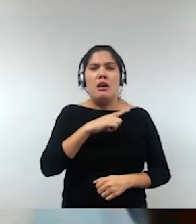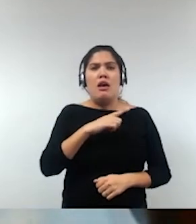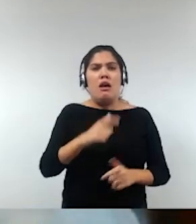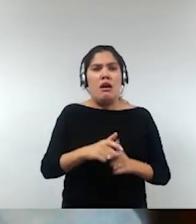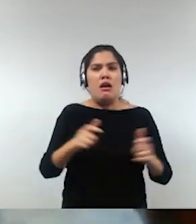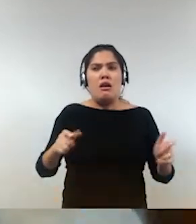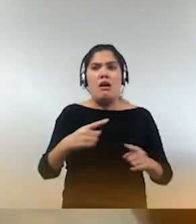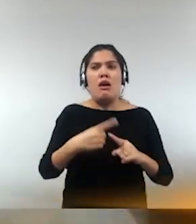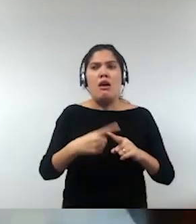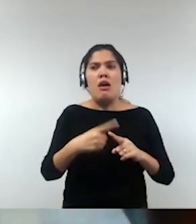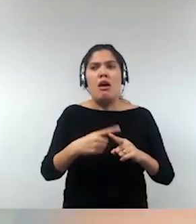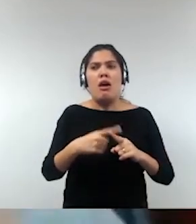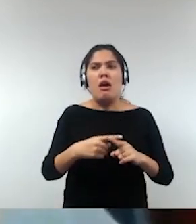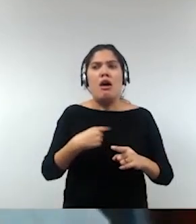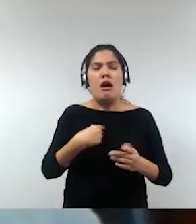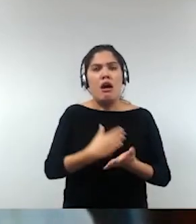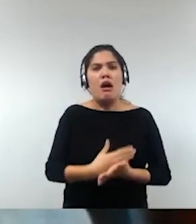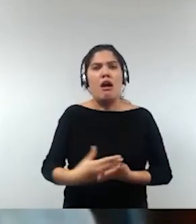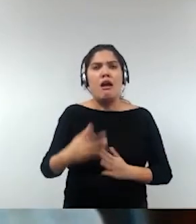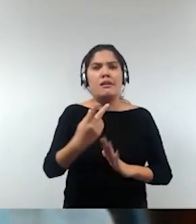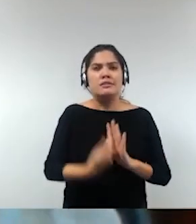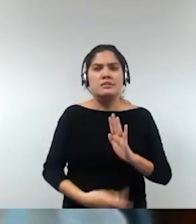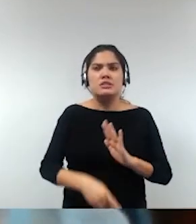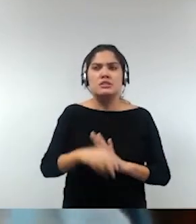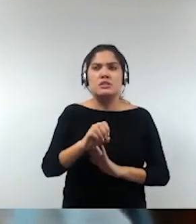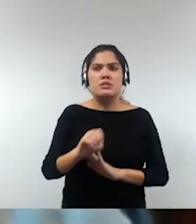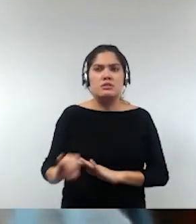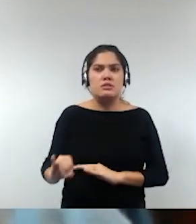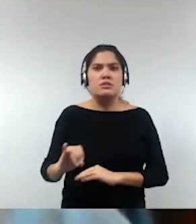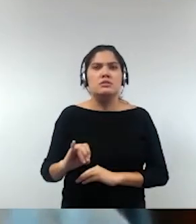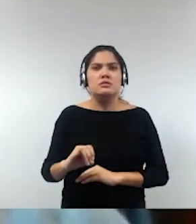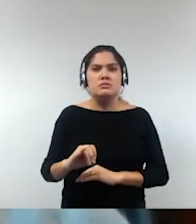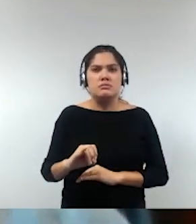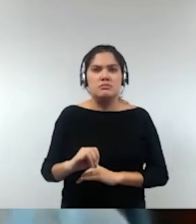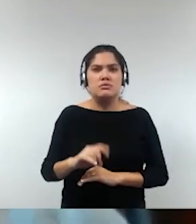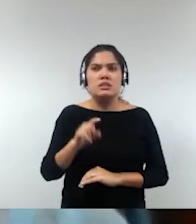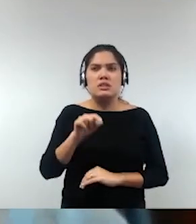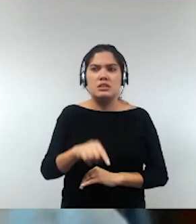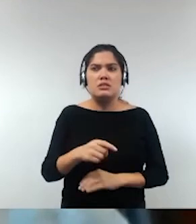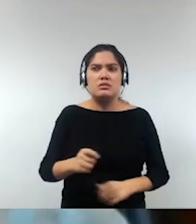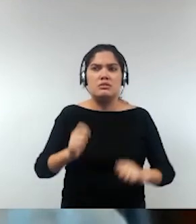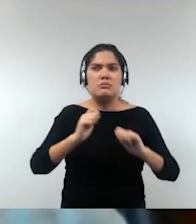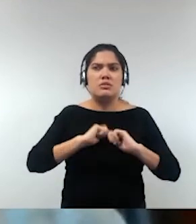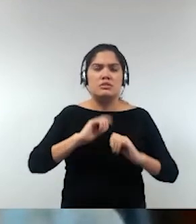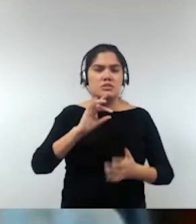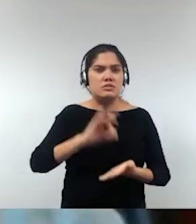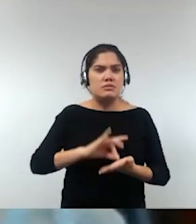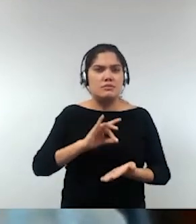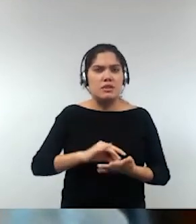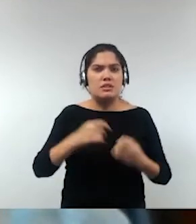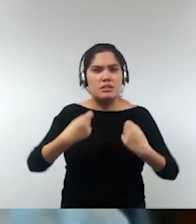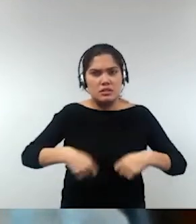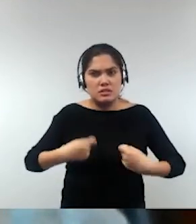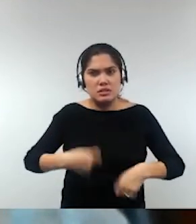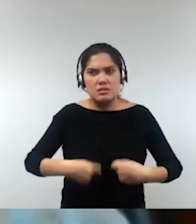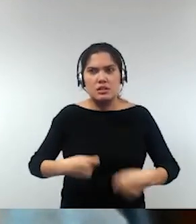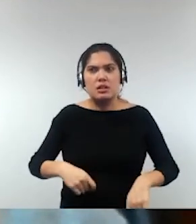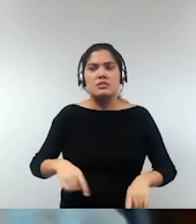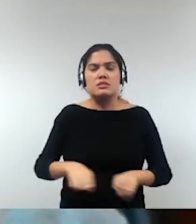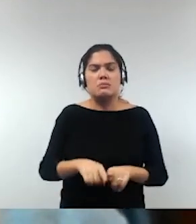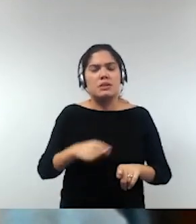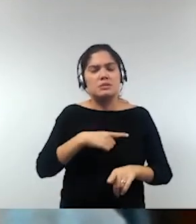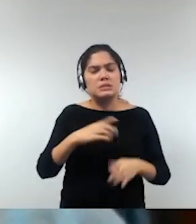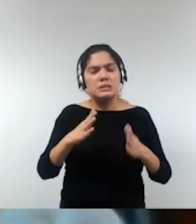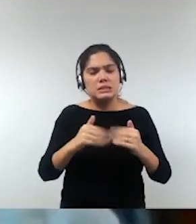ter começado com aquele projeto da Oi, né? E isso daí mostra realmente a necessidade. E eu clamo